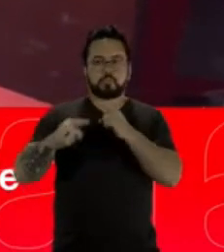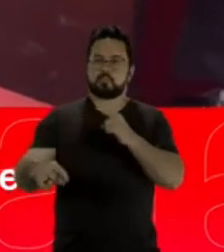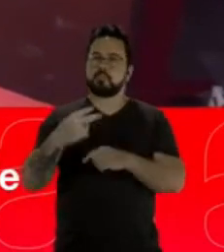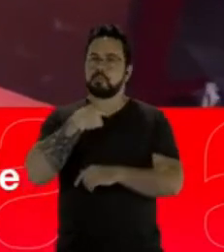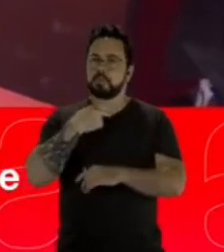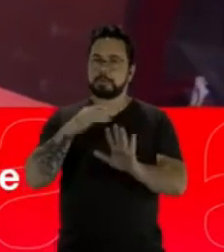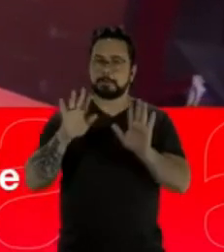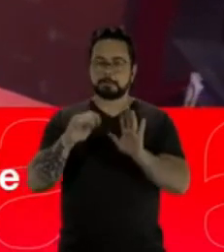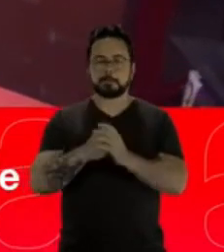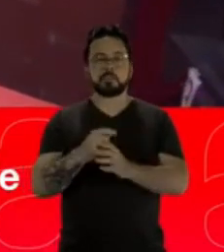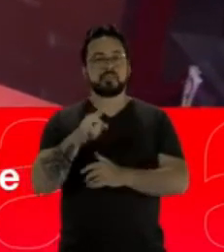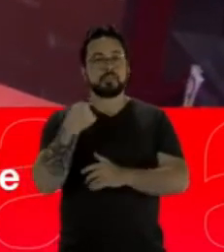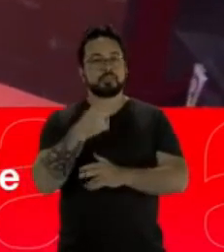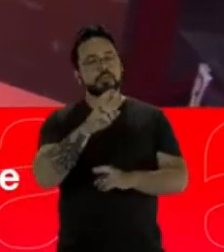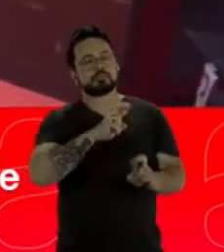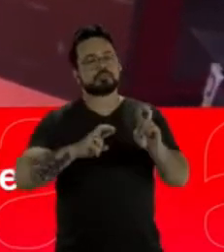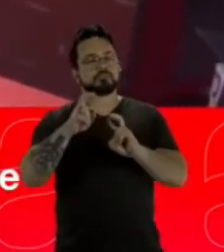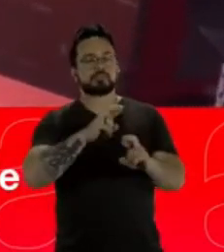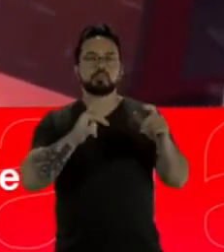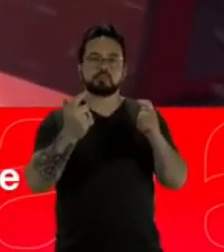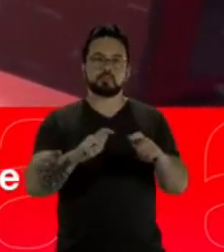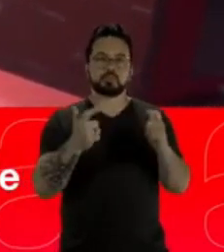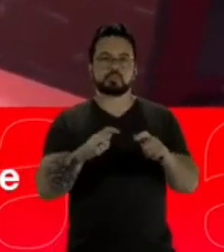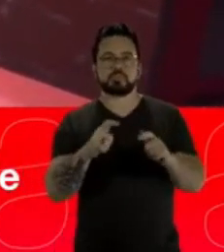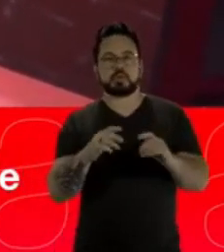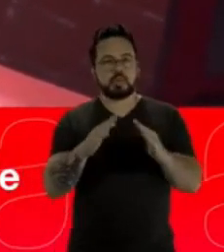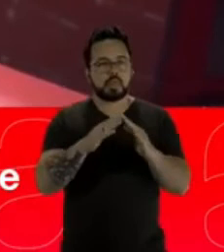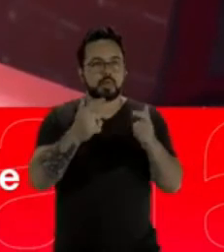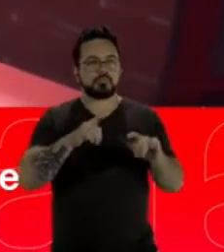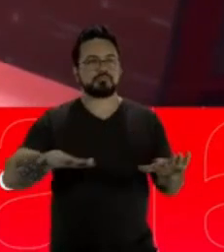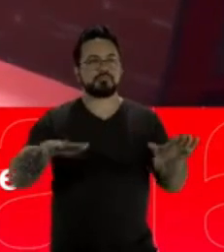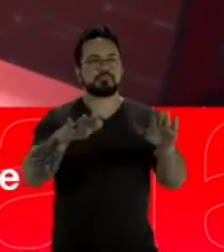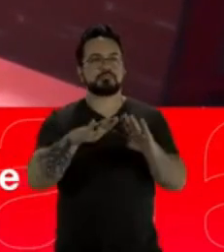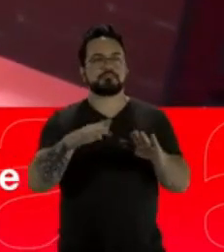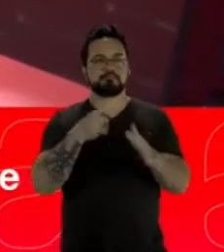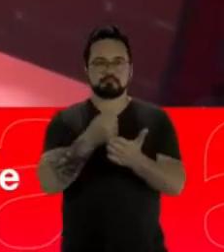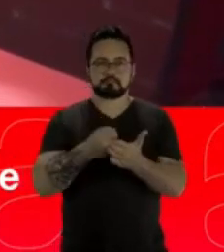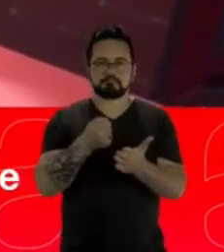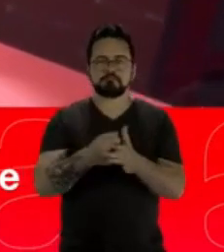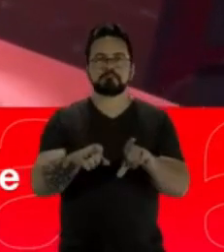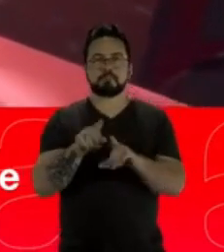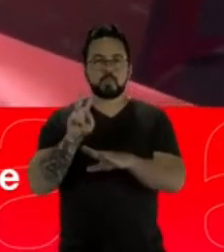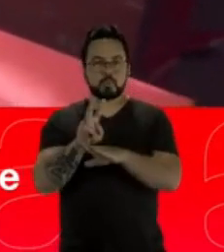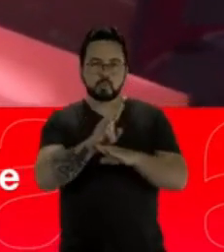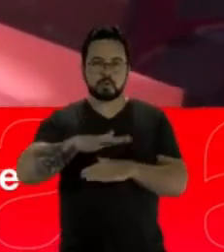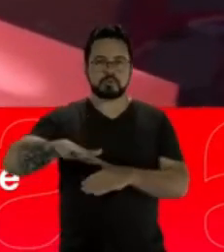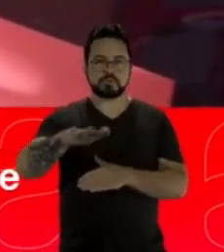assim, nós mesmos somos a fiscalização do espaço, né? Nós somos moradores dali. Então, é o nosso dever também cuidar daquele